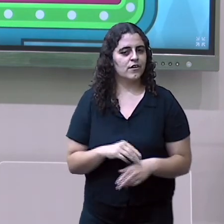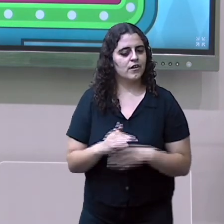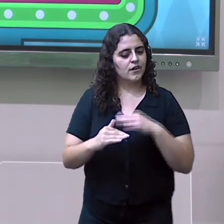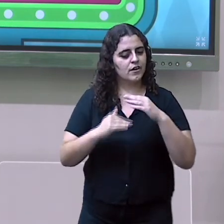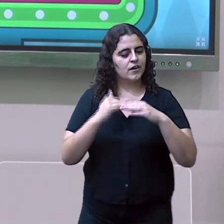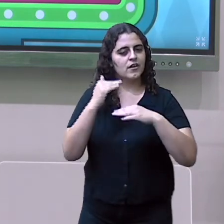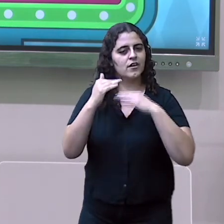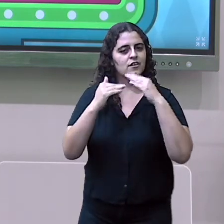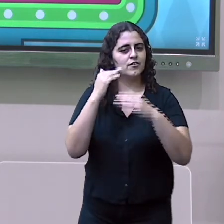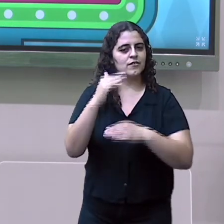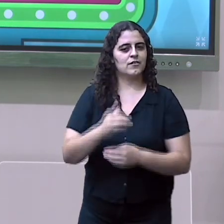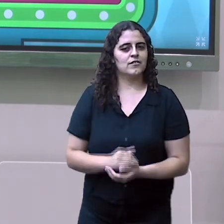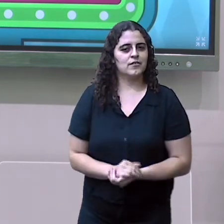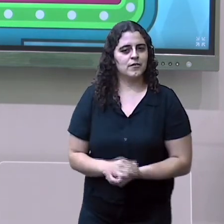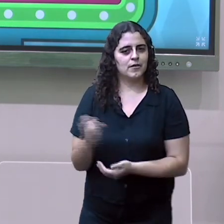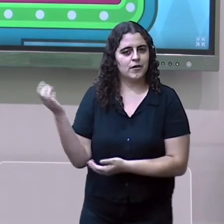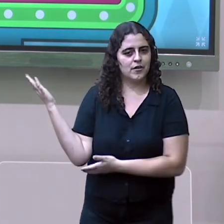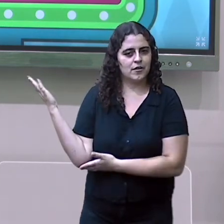Muito bem.